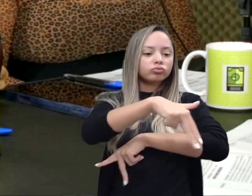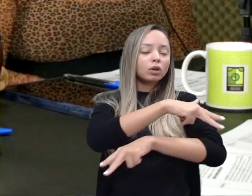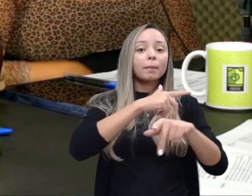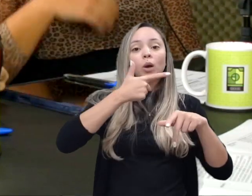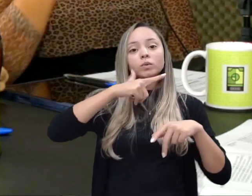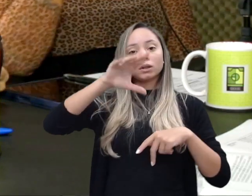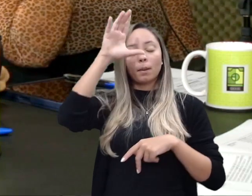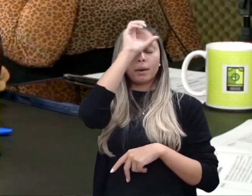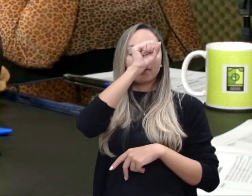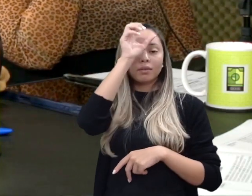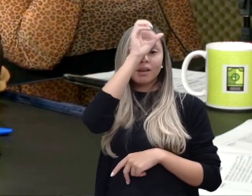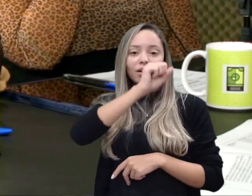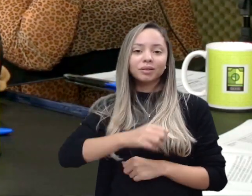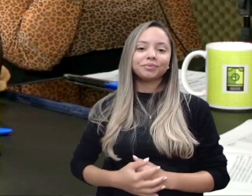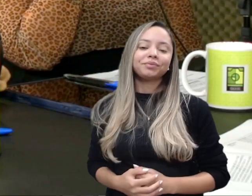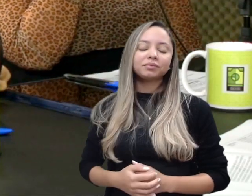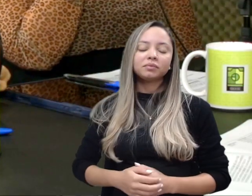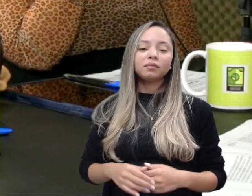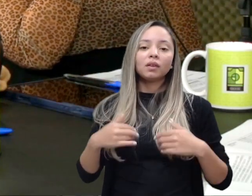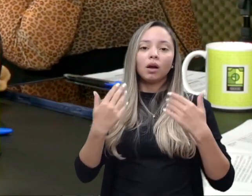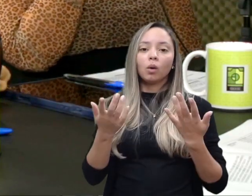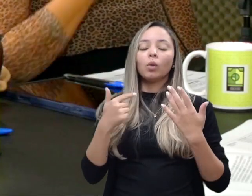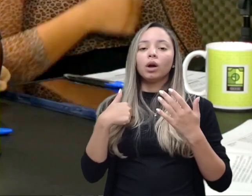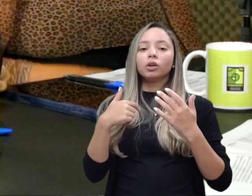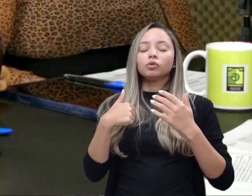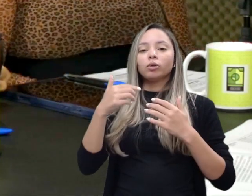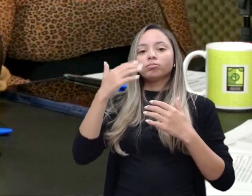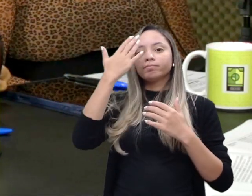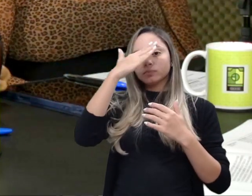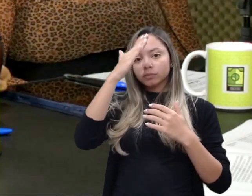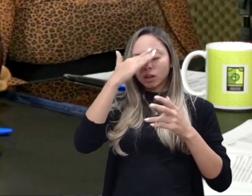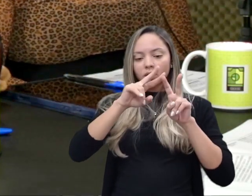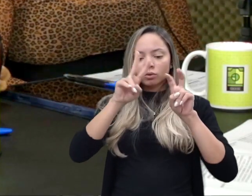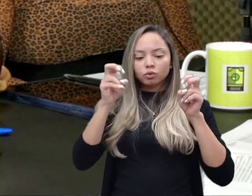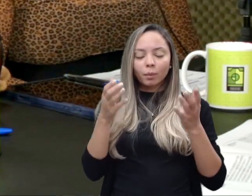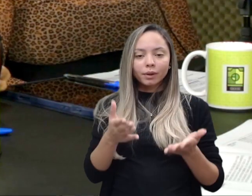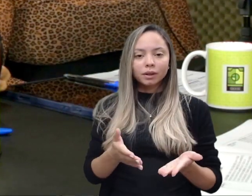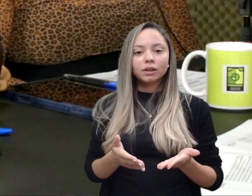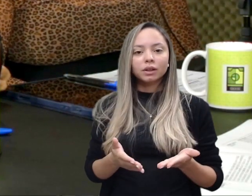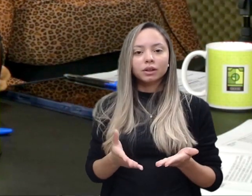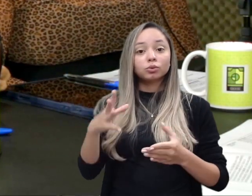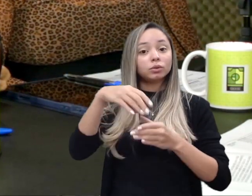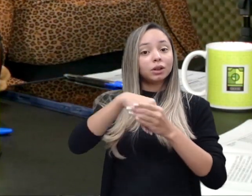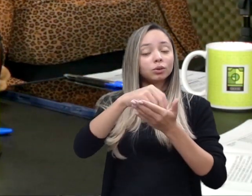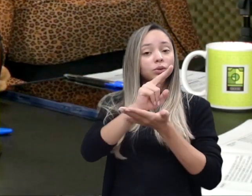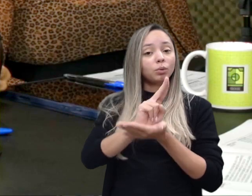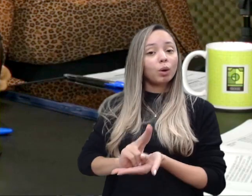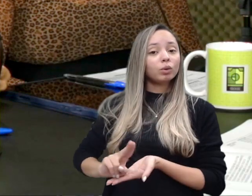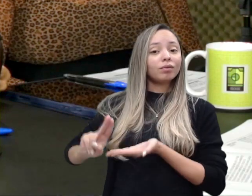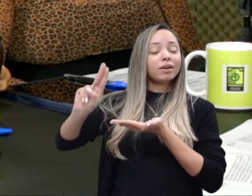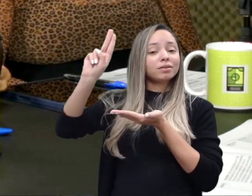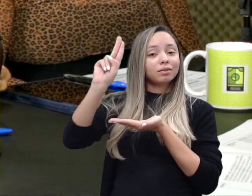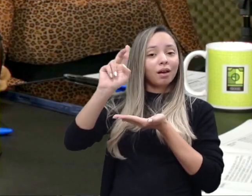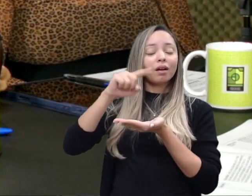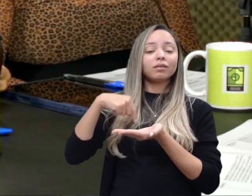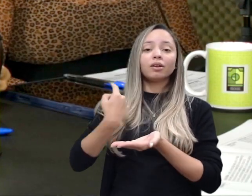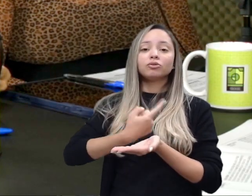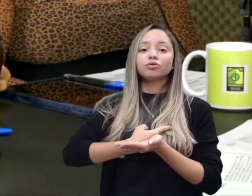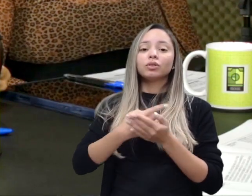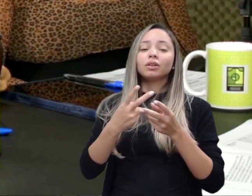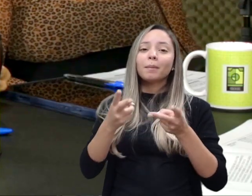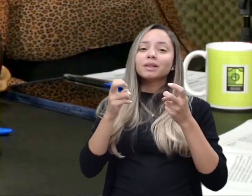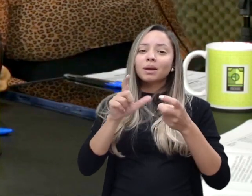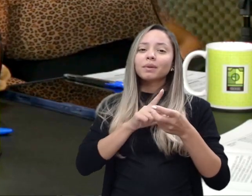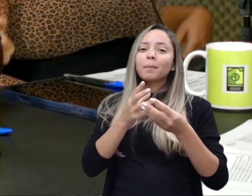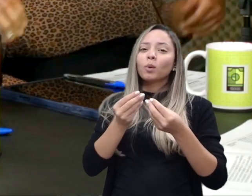aprender. Então, quando eu coloco isso numa esfera mais alta, dentro de uma universidade, a gente encontra muitas